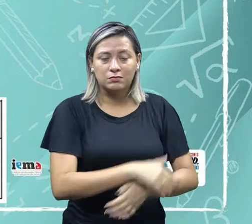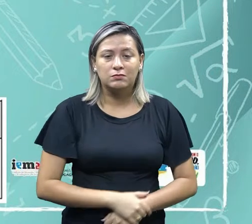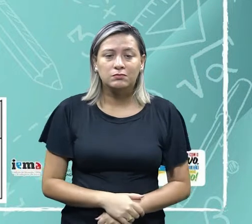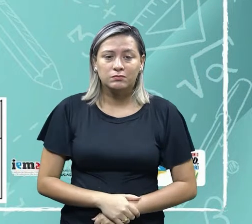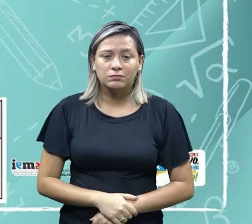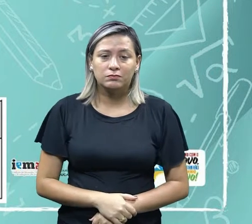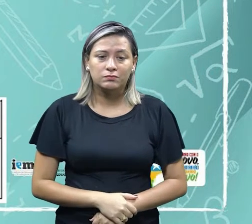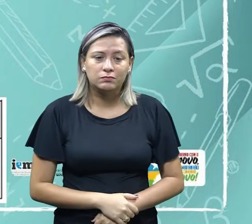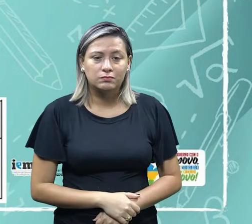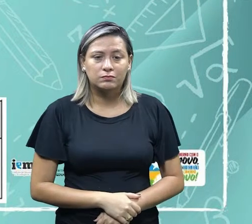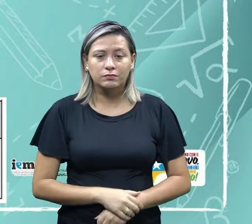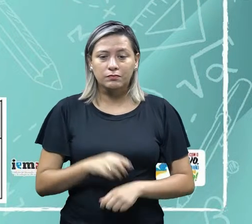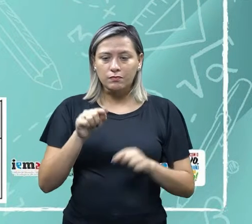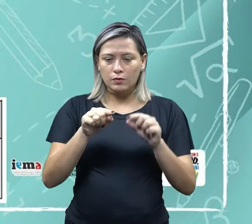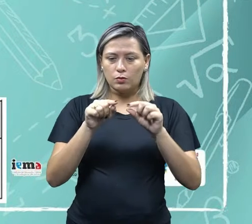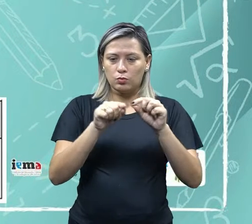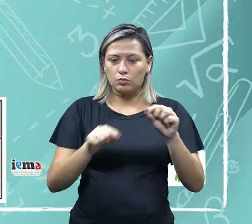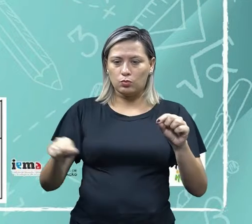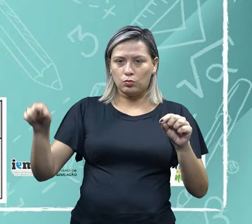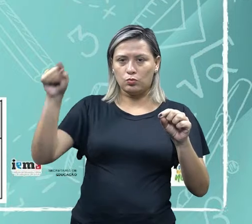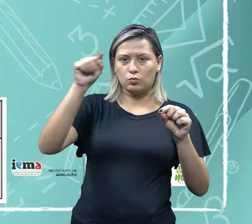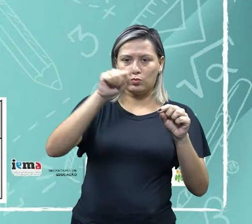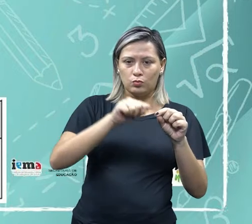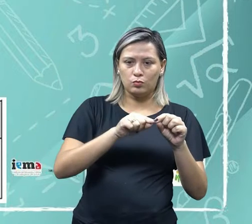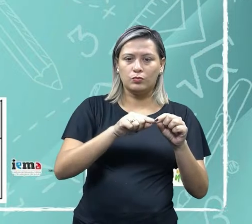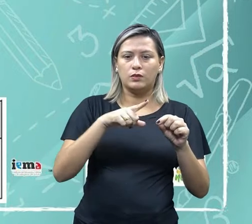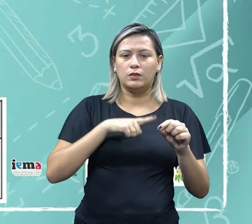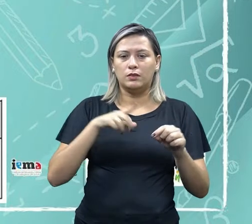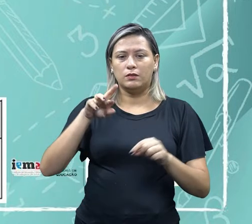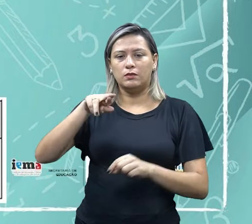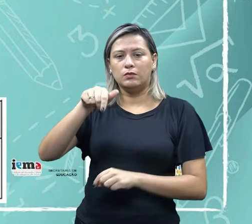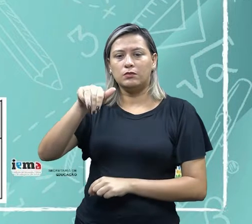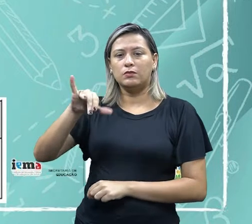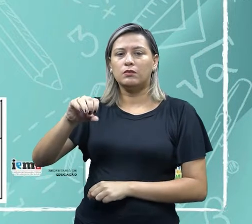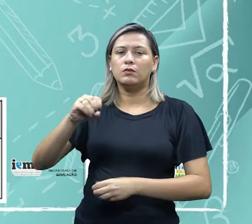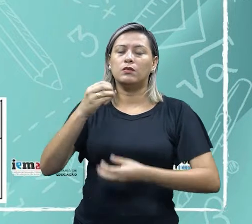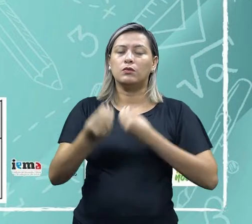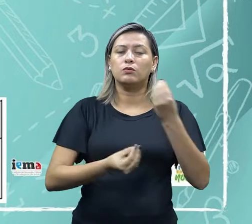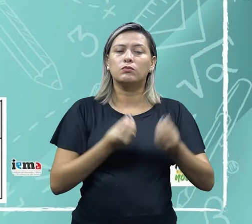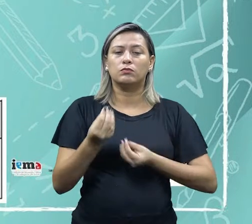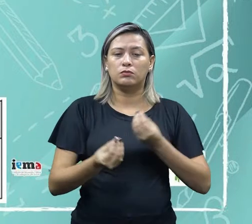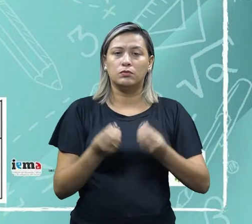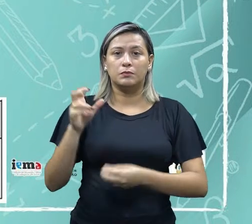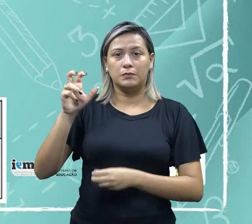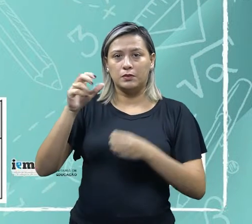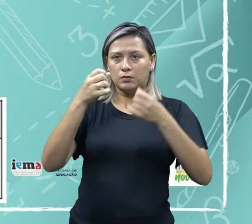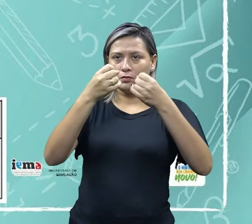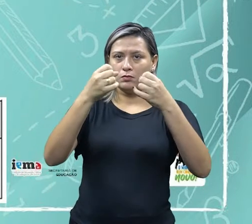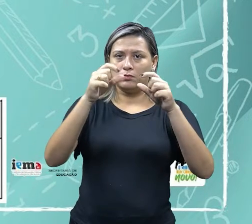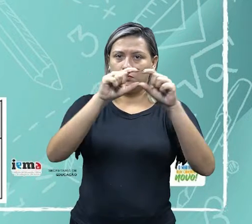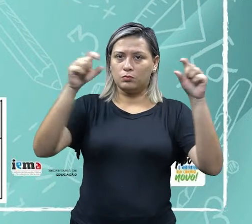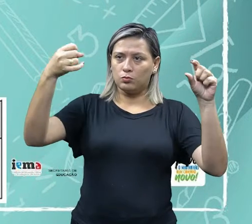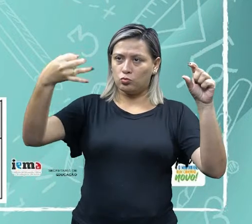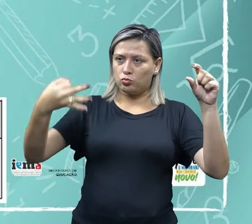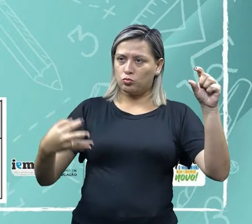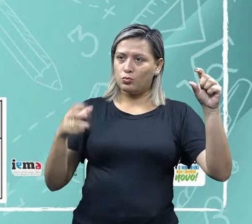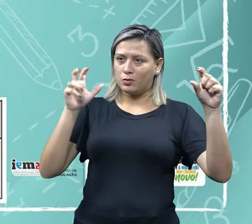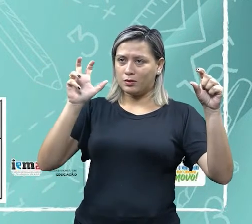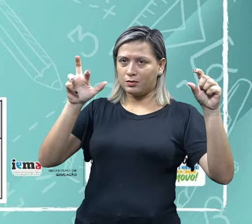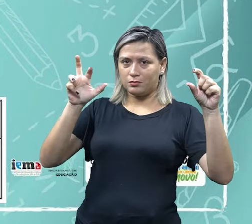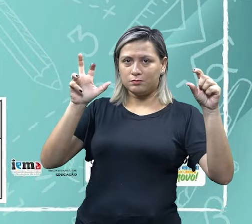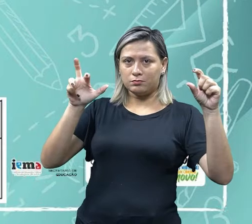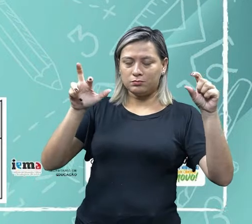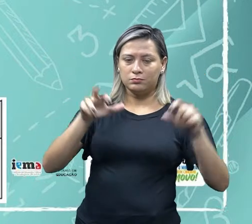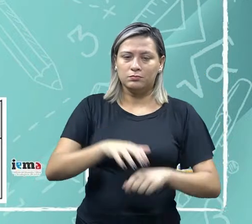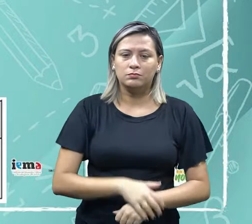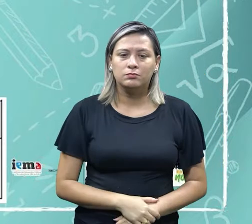que? Com o ponto no centro e o raio. Como é que nós iremos fazer? Iremos acionar a tecla novamente, como está aqui na